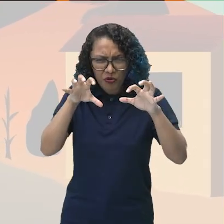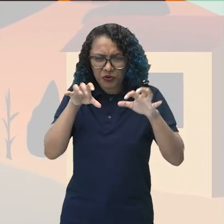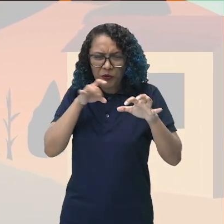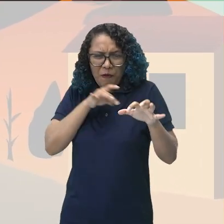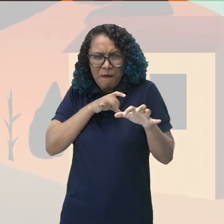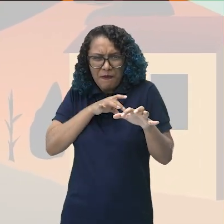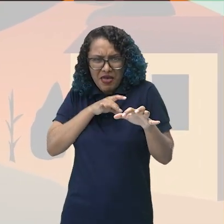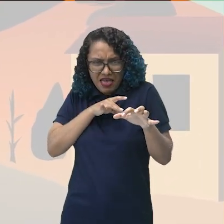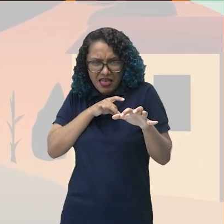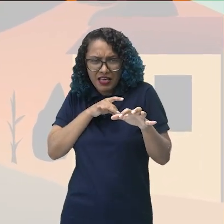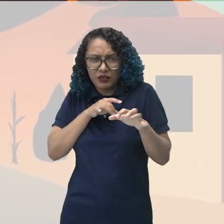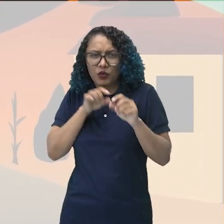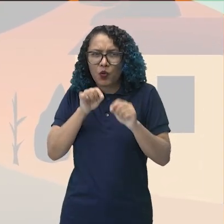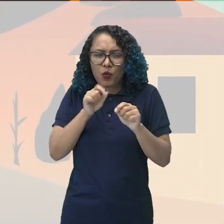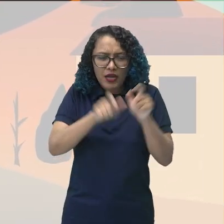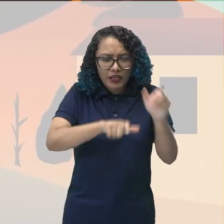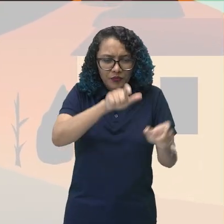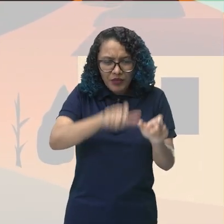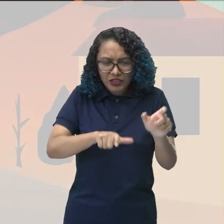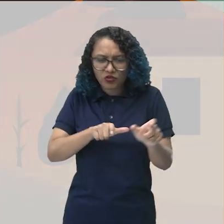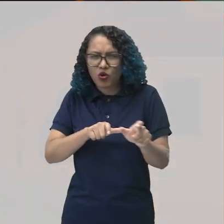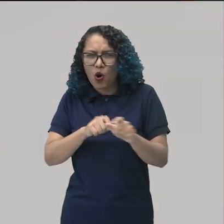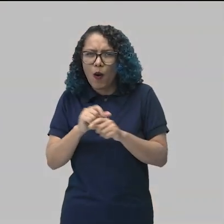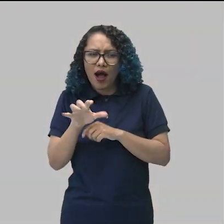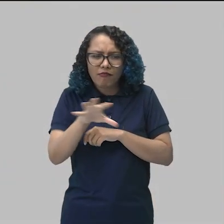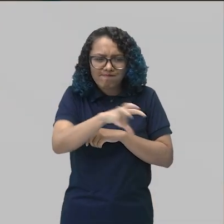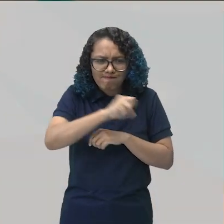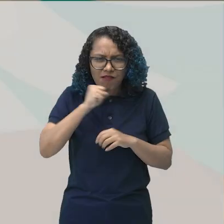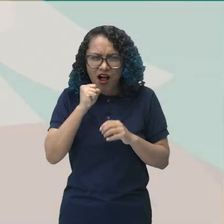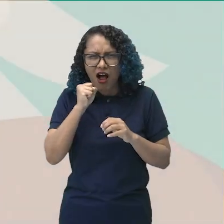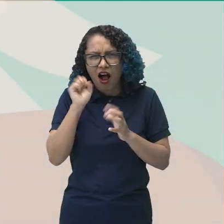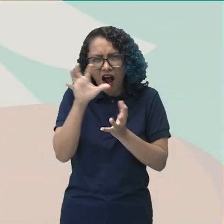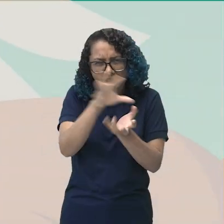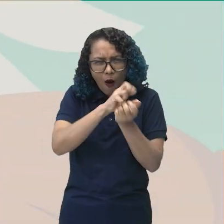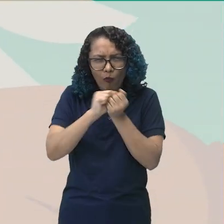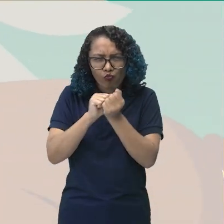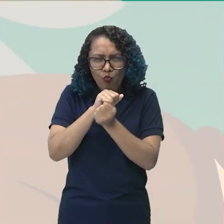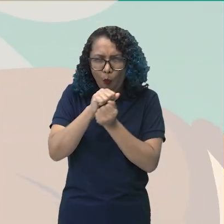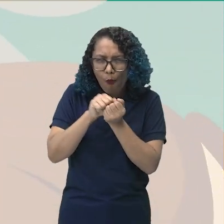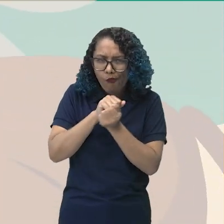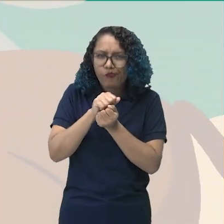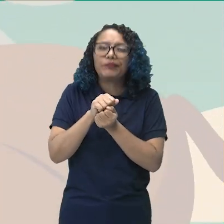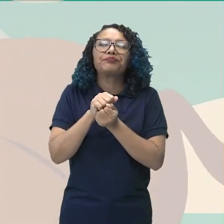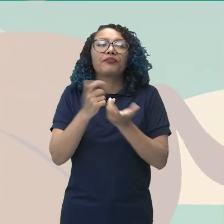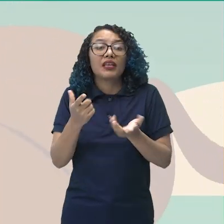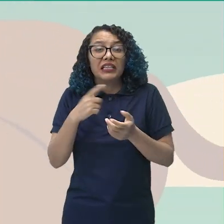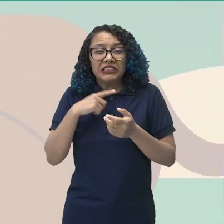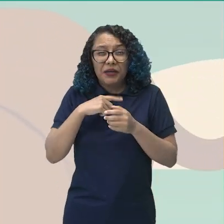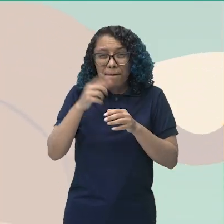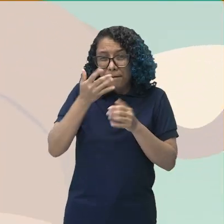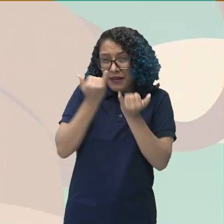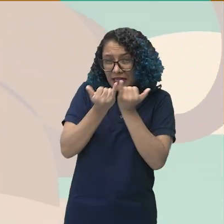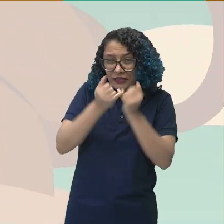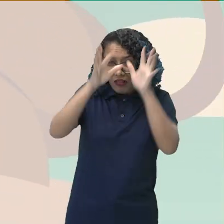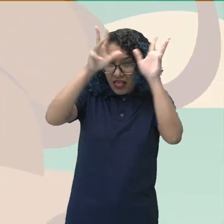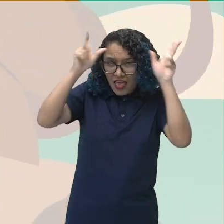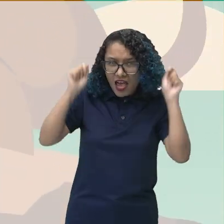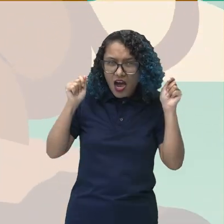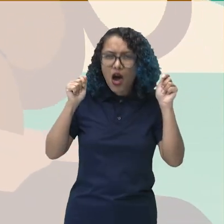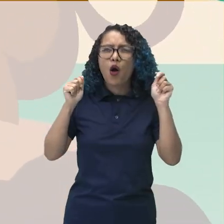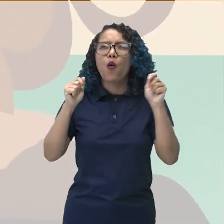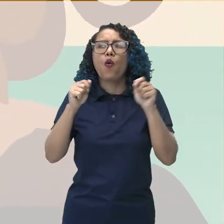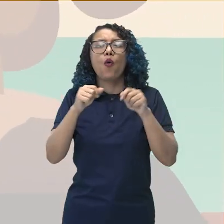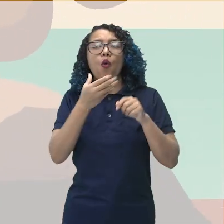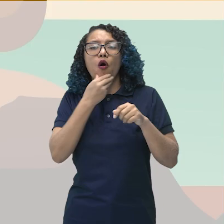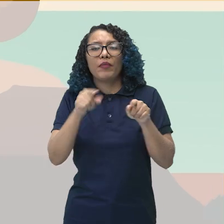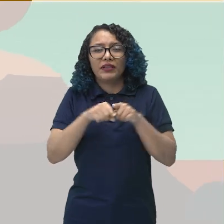medo, pois matava seres humanos para se alimentar. Metade humana, metade leão e com asas de águia. Ainda